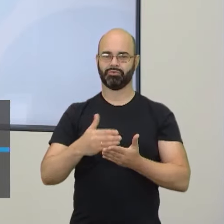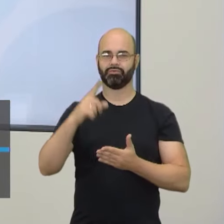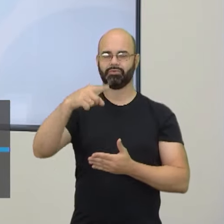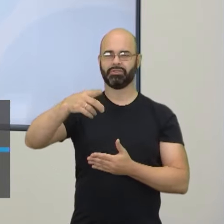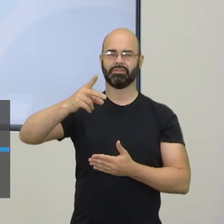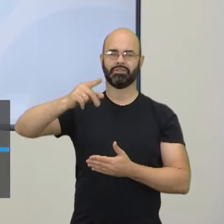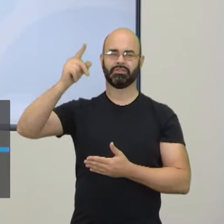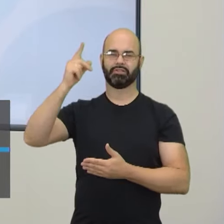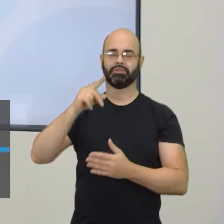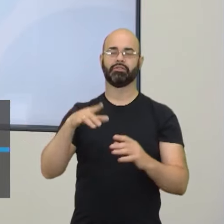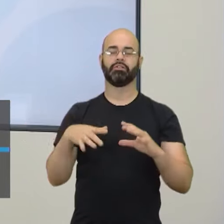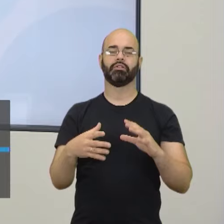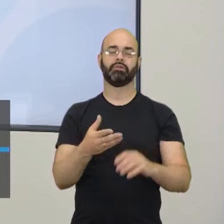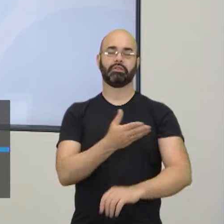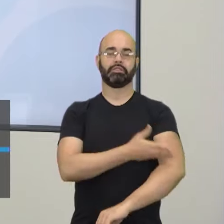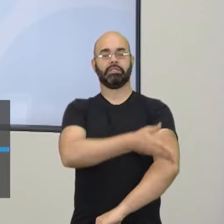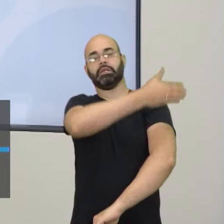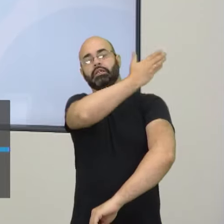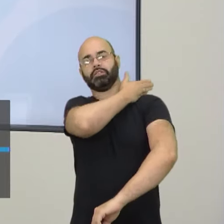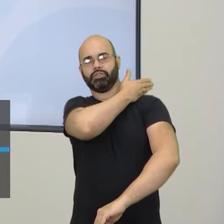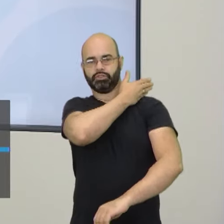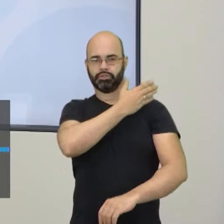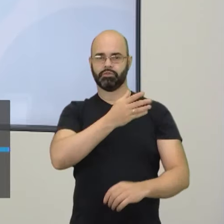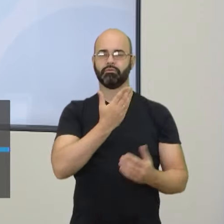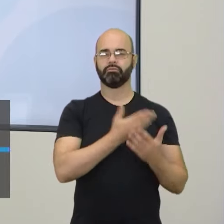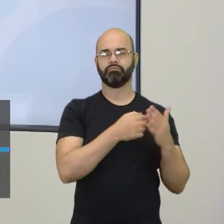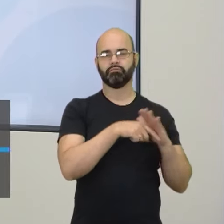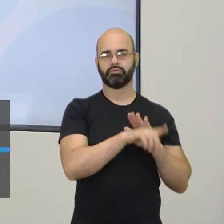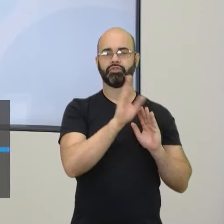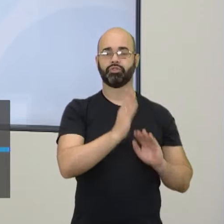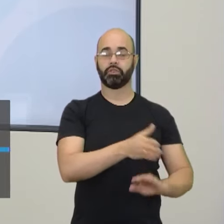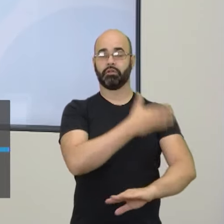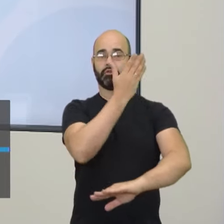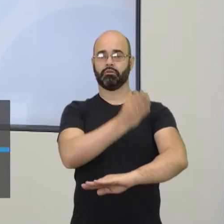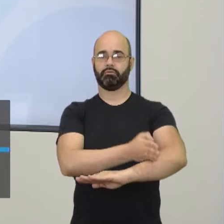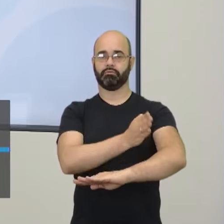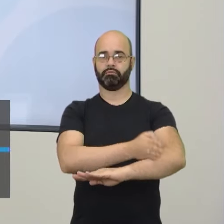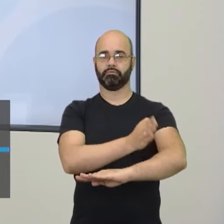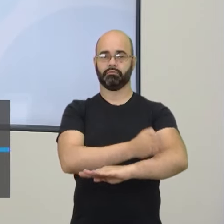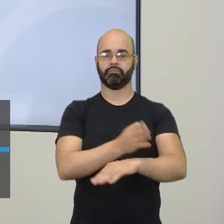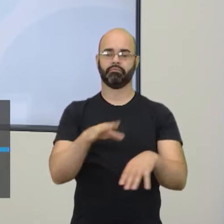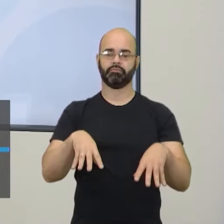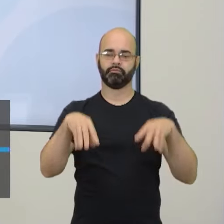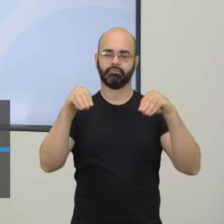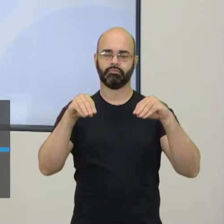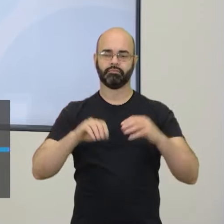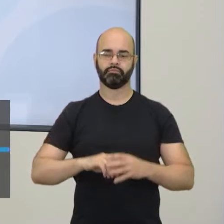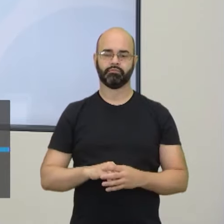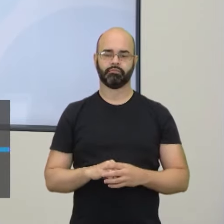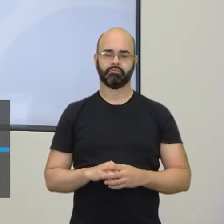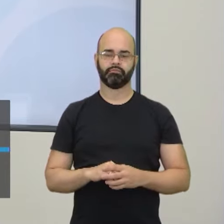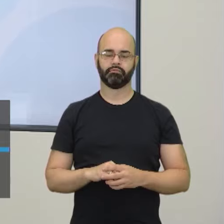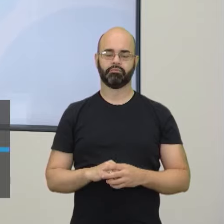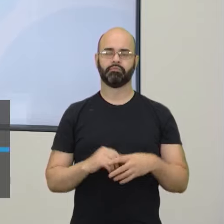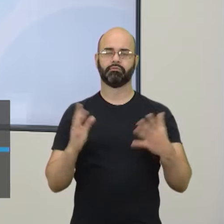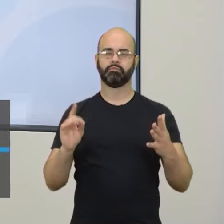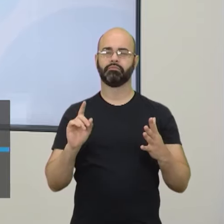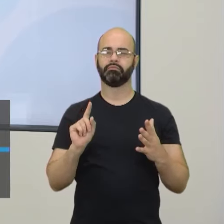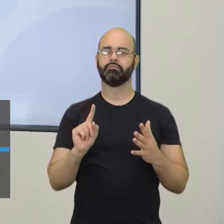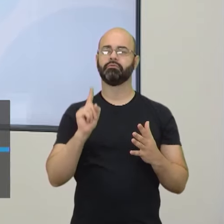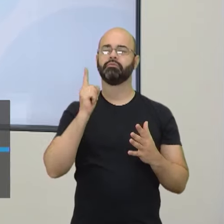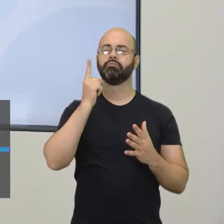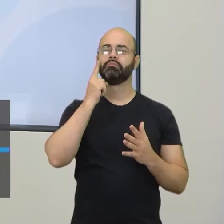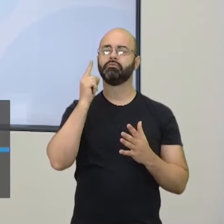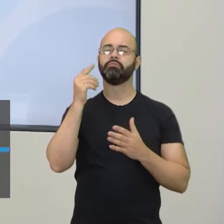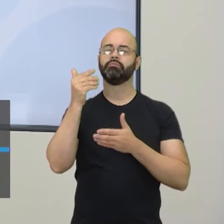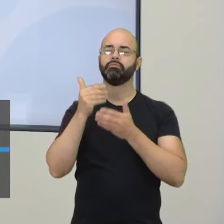antigo, e aí a gente começou a Idade Média. Só que agora, nós vamos voltar um pouco mais na história, então, sexto ano,